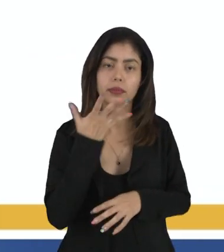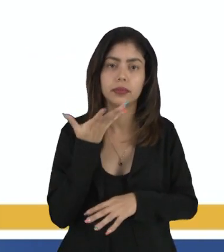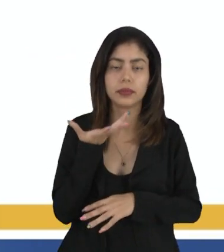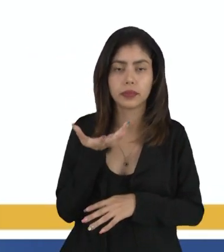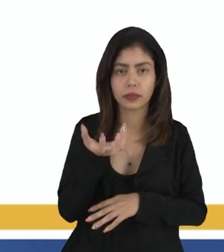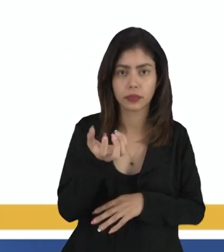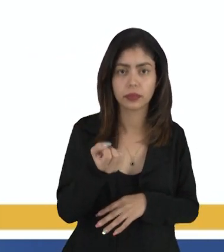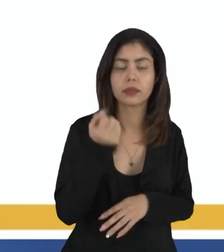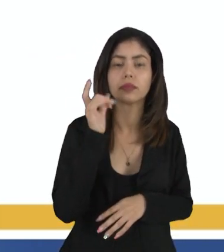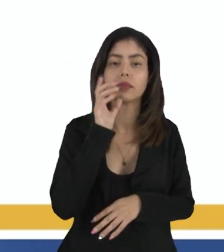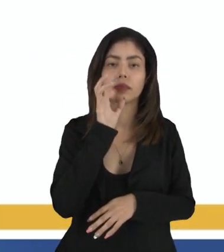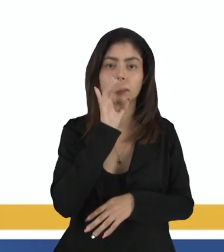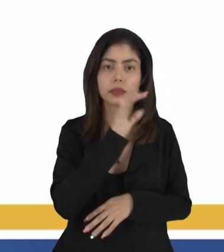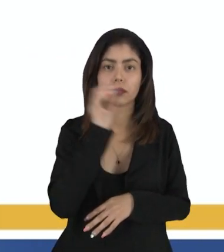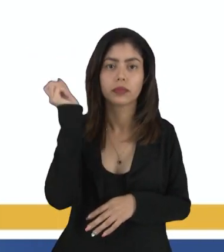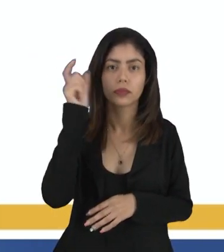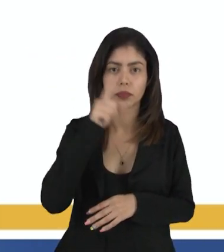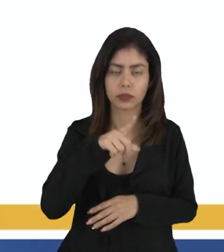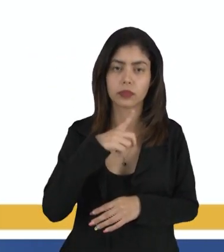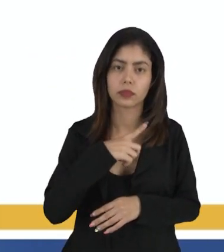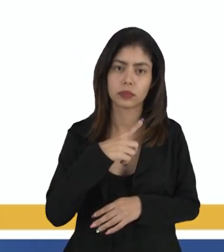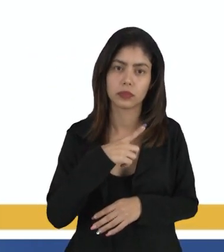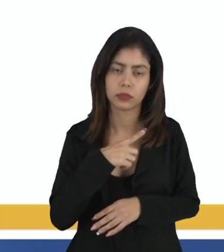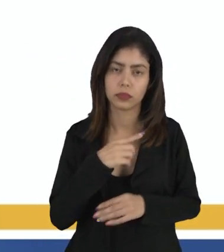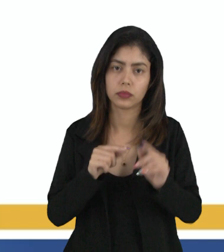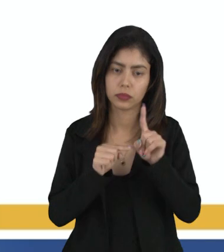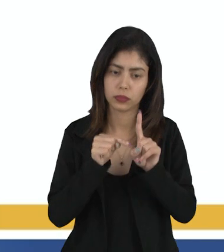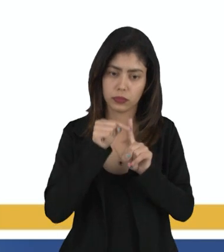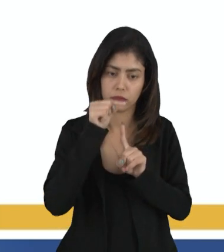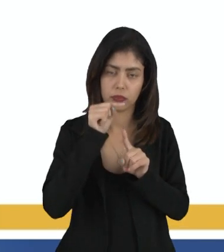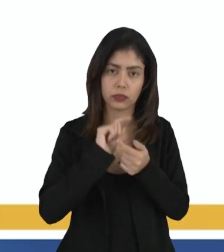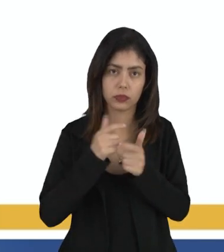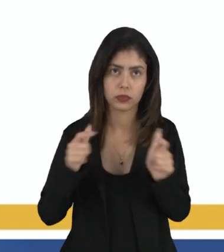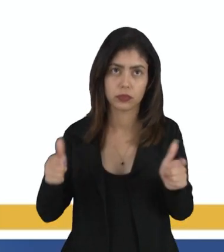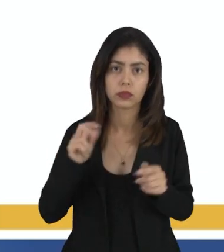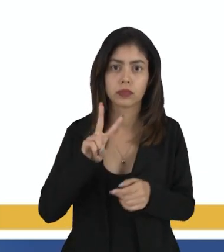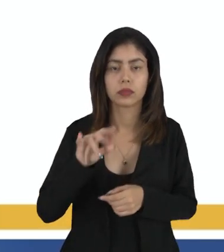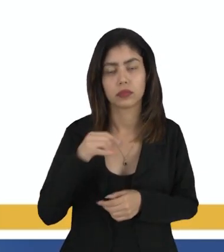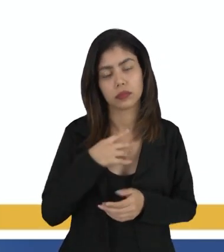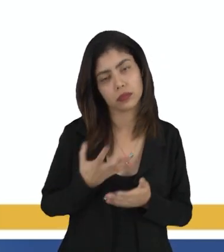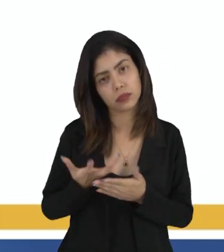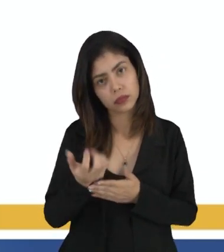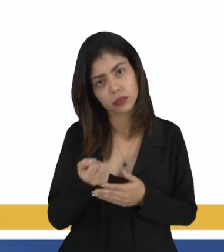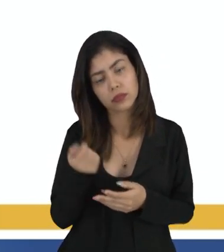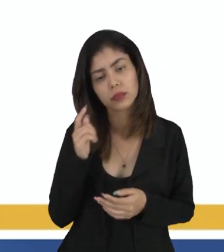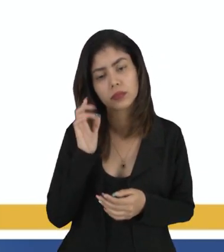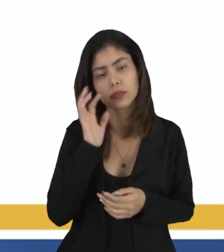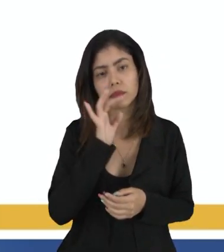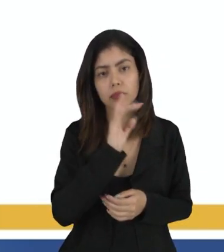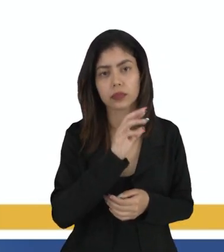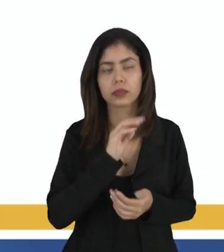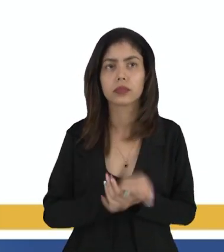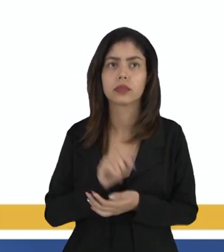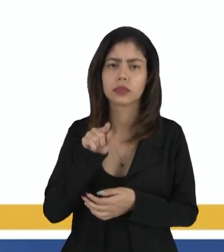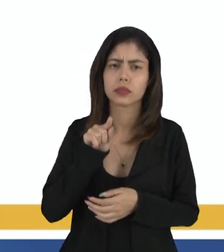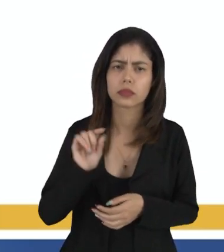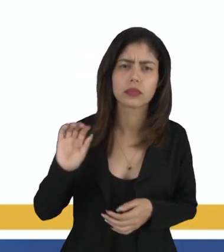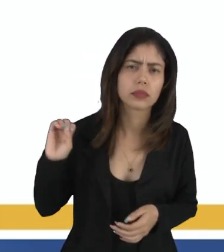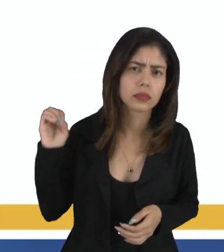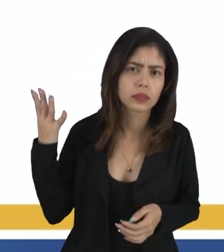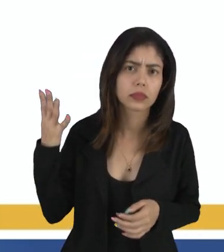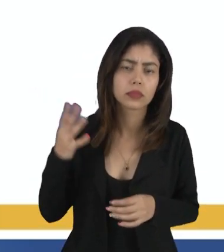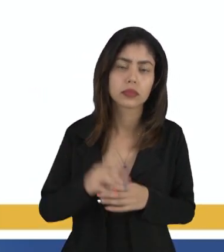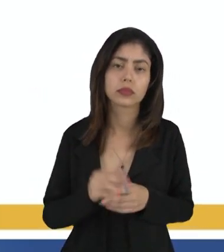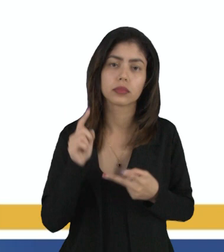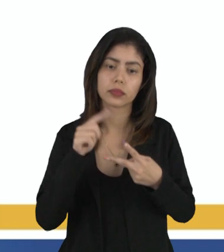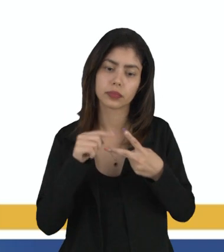vão receber calor do sol, claro que tem uma temperatura muito maior. Então, eles vão estar recebendo calor. O que vai acontecer com